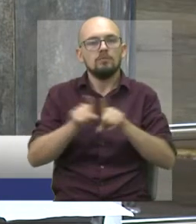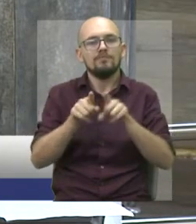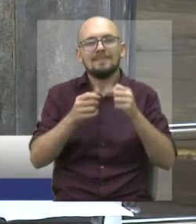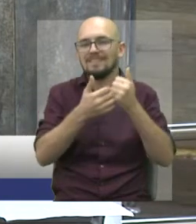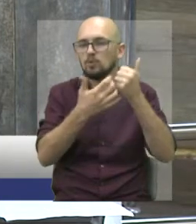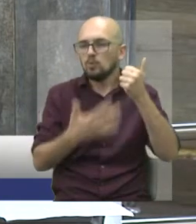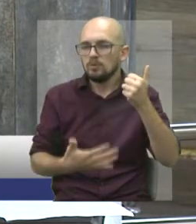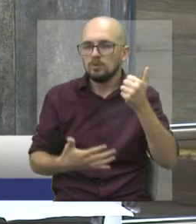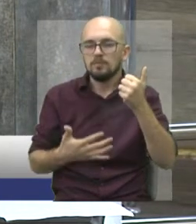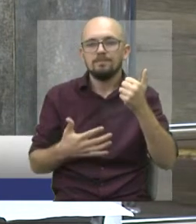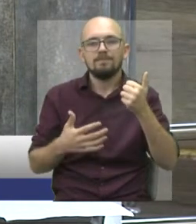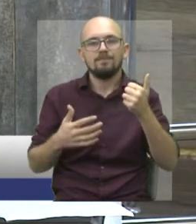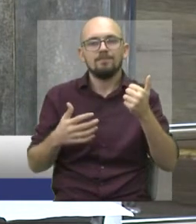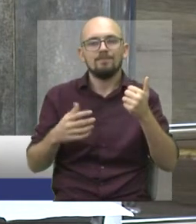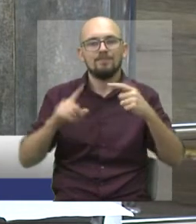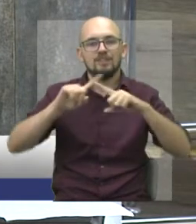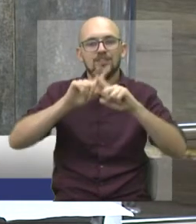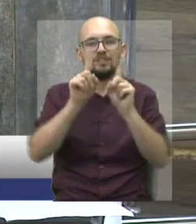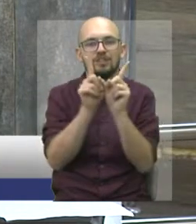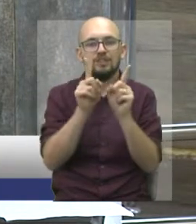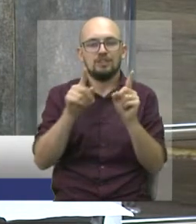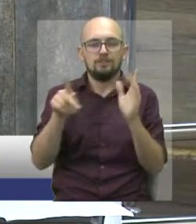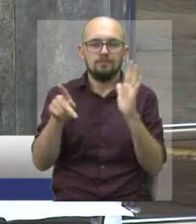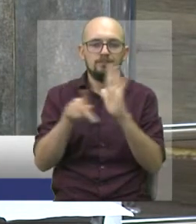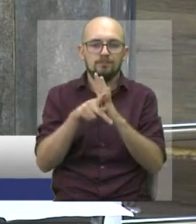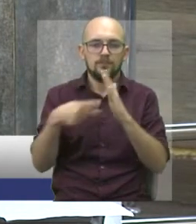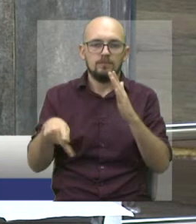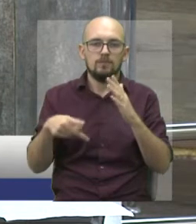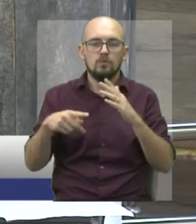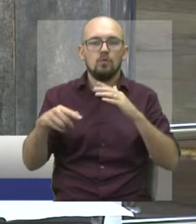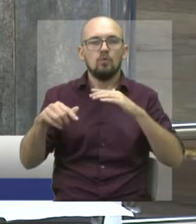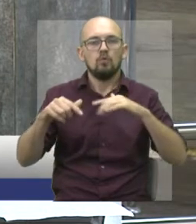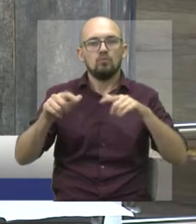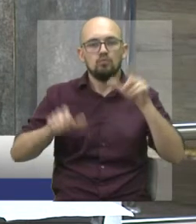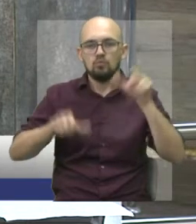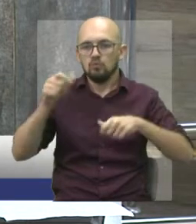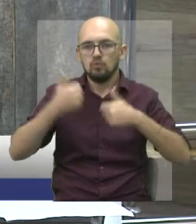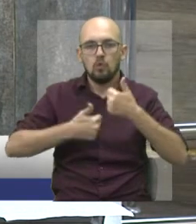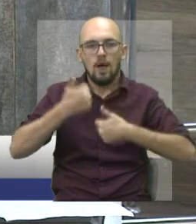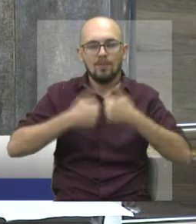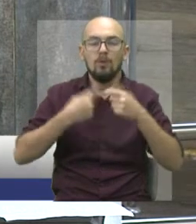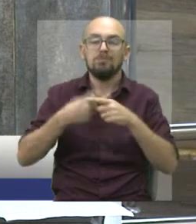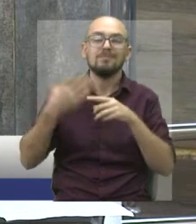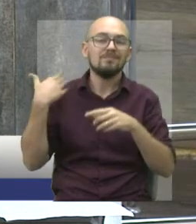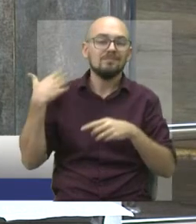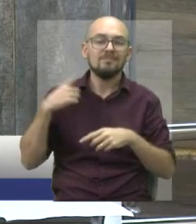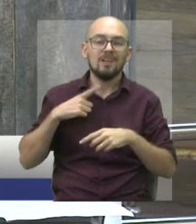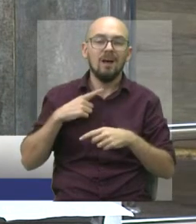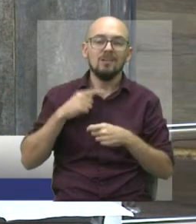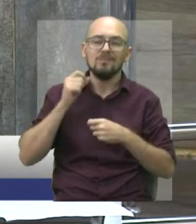diretoria do nosso 15 de Jaú, que estava sendo muito criticado